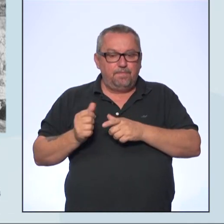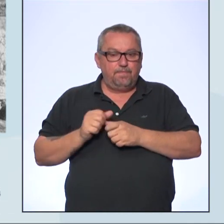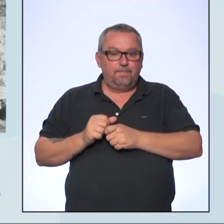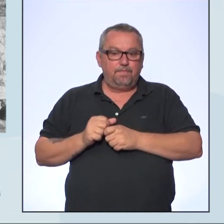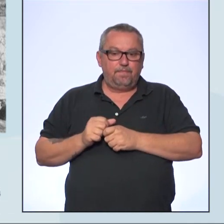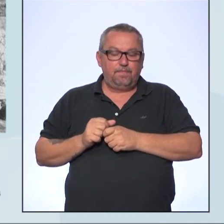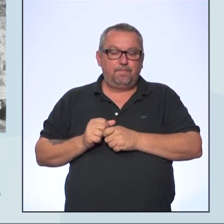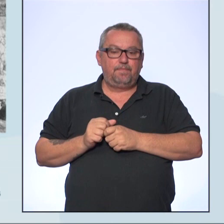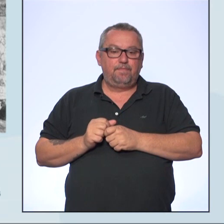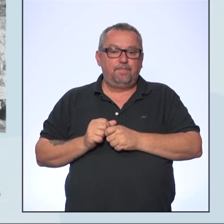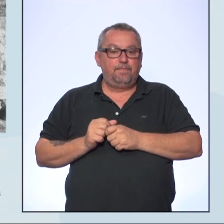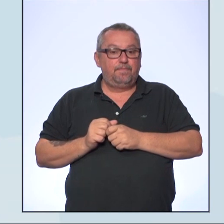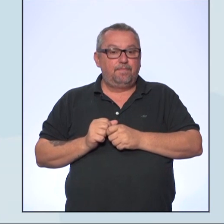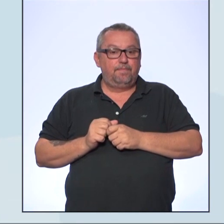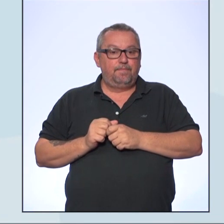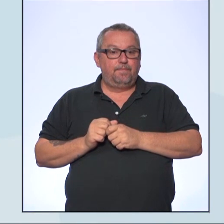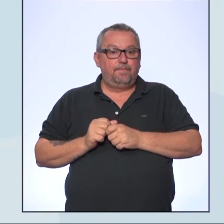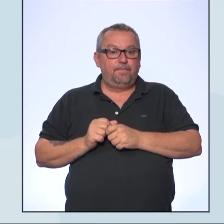nas imagens.